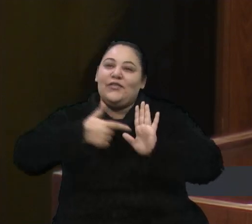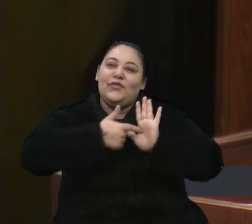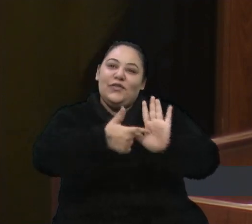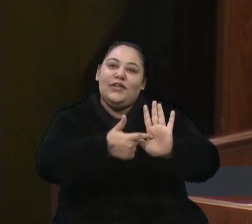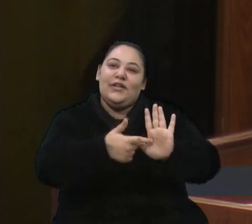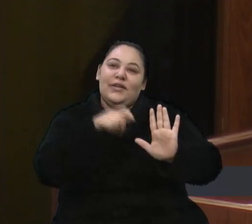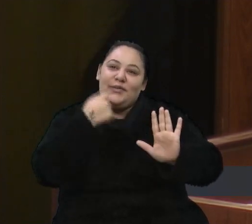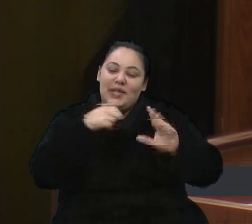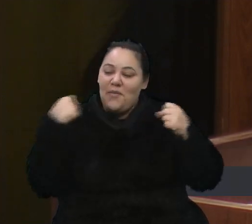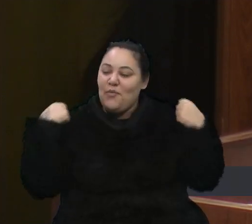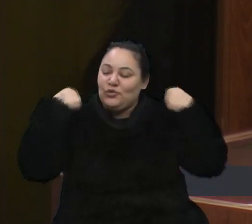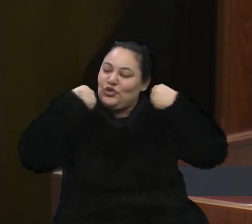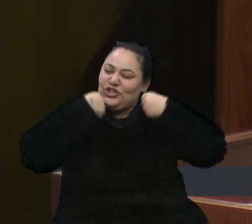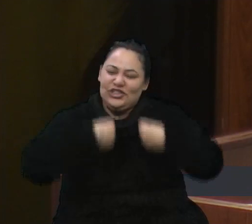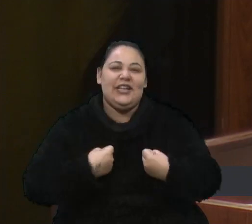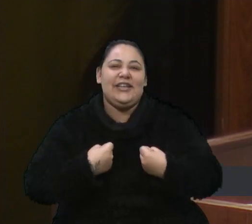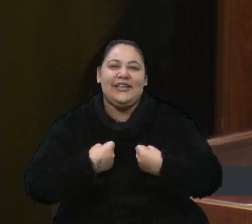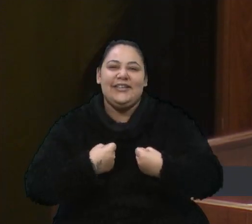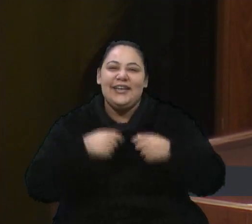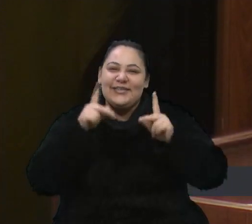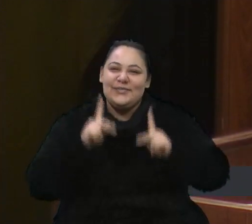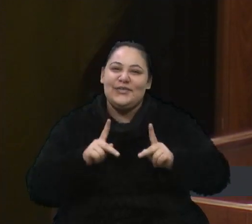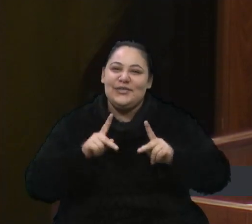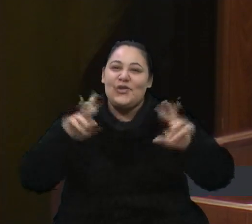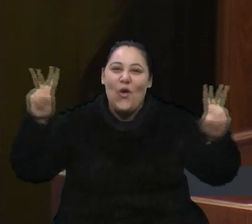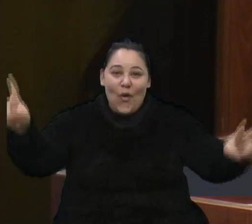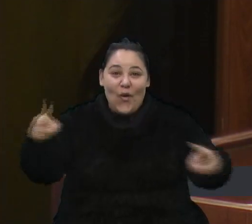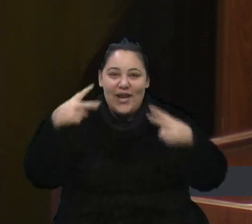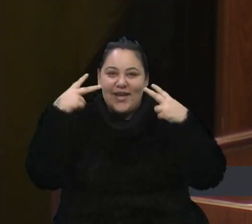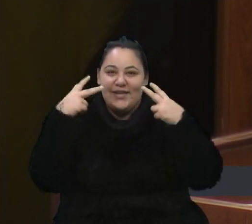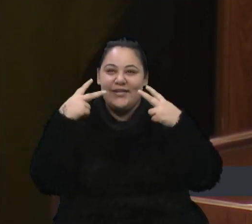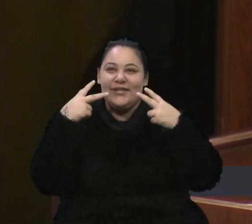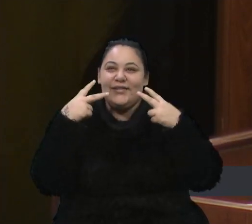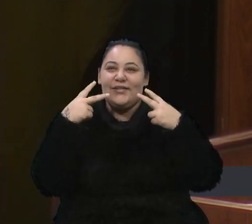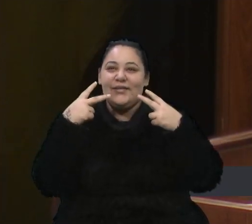Eu tenho que estar com a minha mochila, o pessoal tudo olhando para a gente, ó,